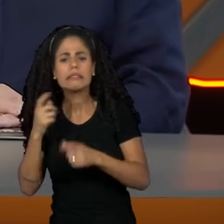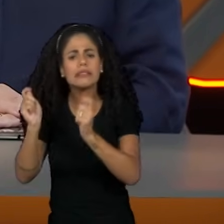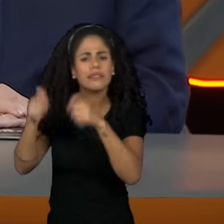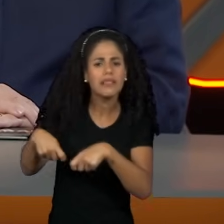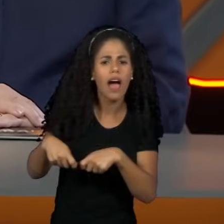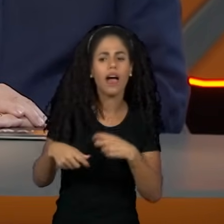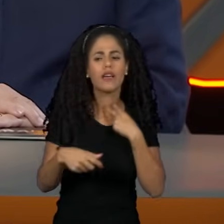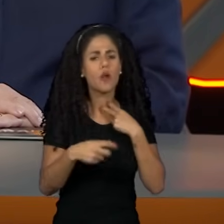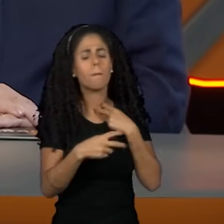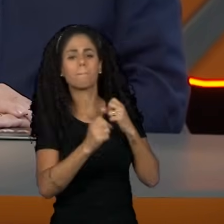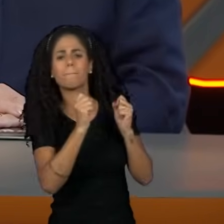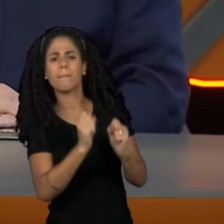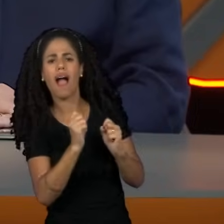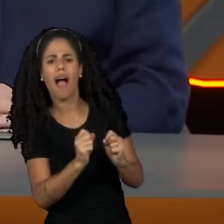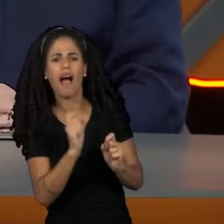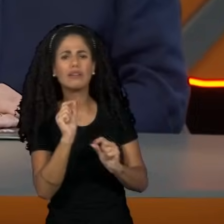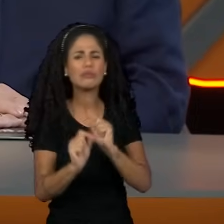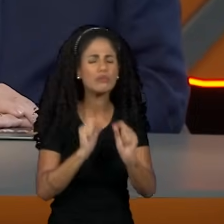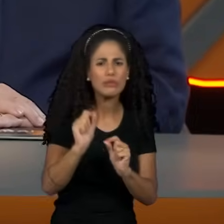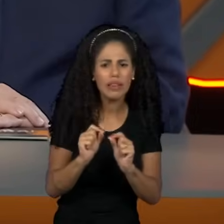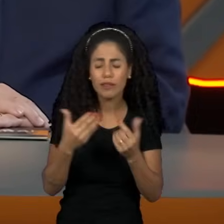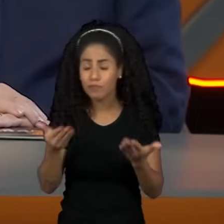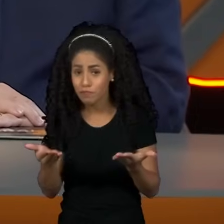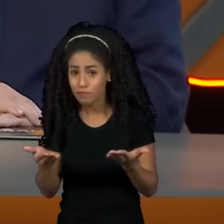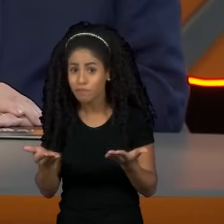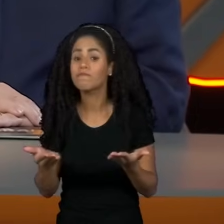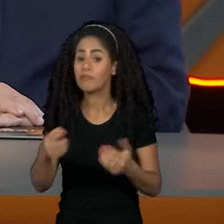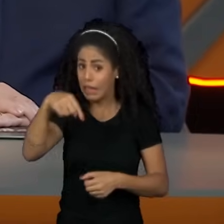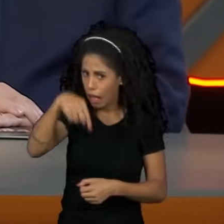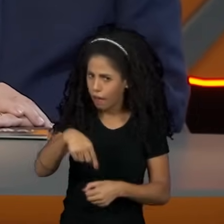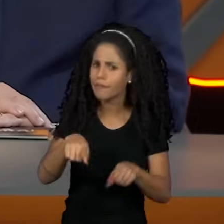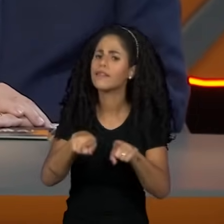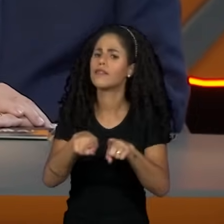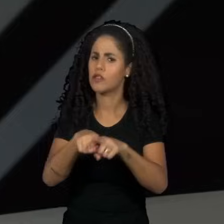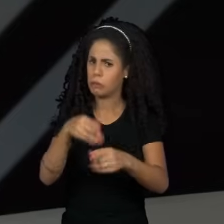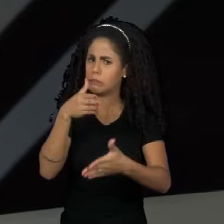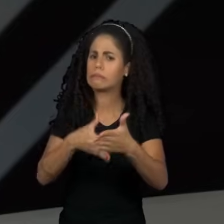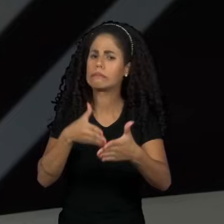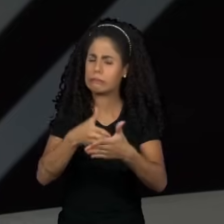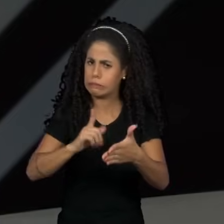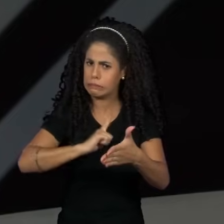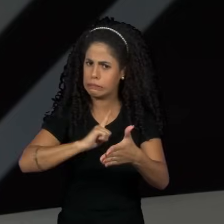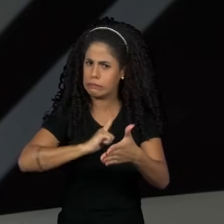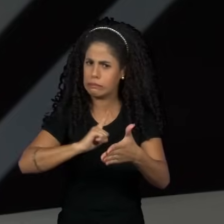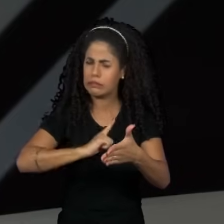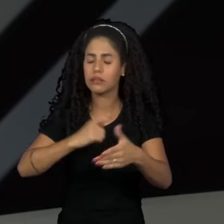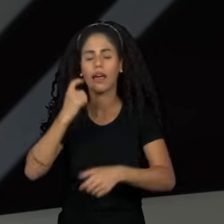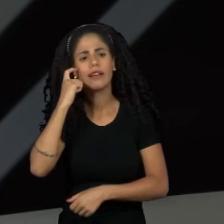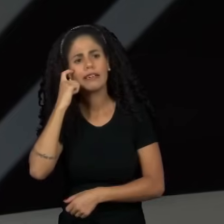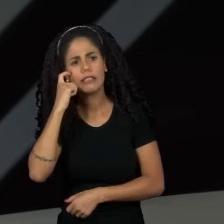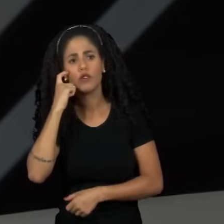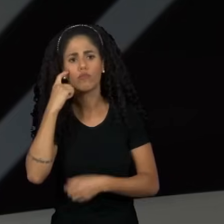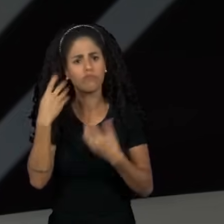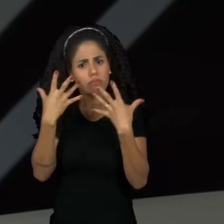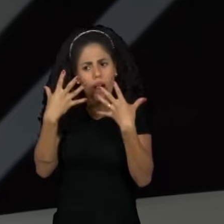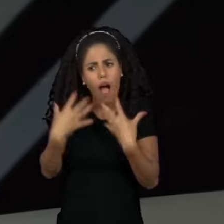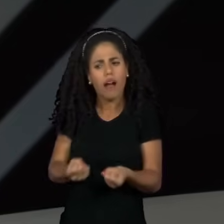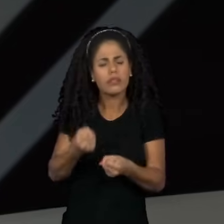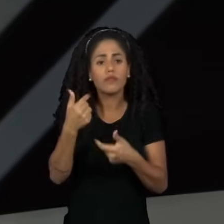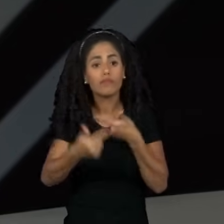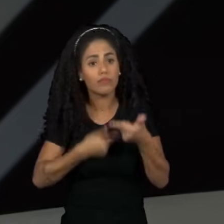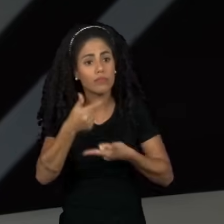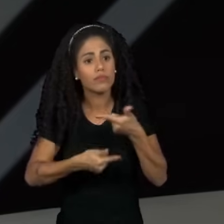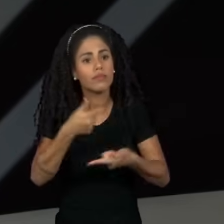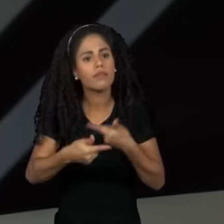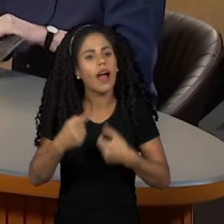limitado o que pode, o que não pode. Aqui também é limitado. Aceitei uma oferta, ou seja, foi